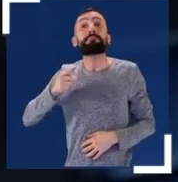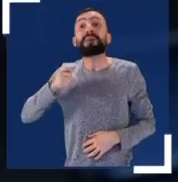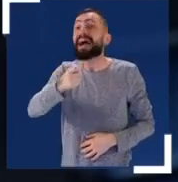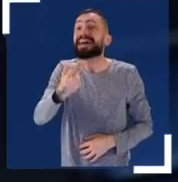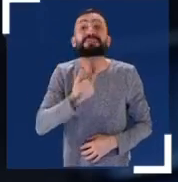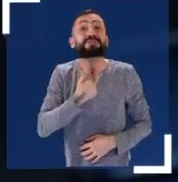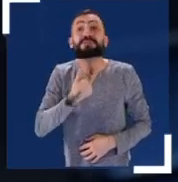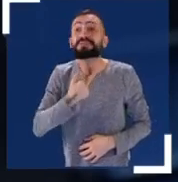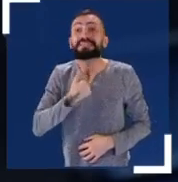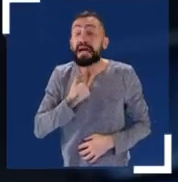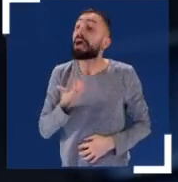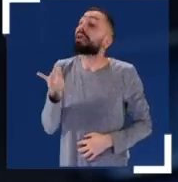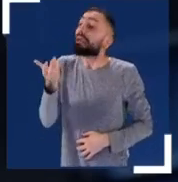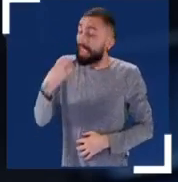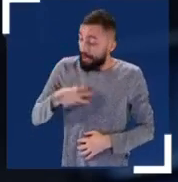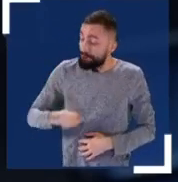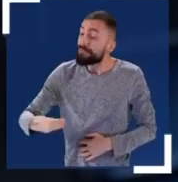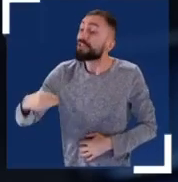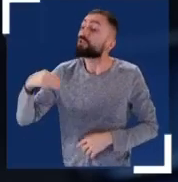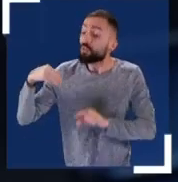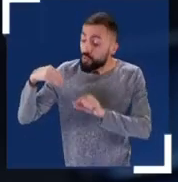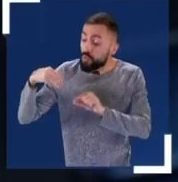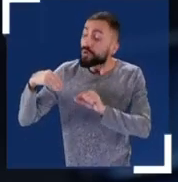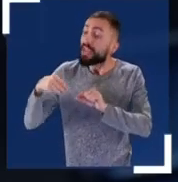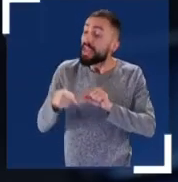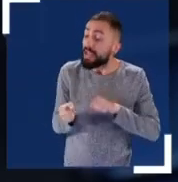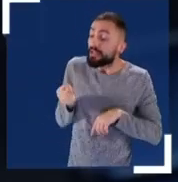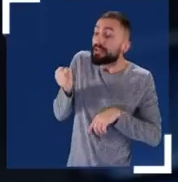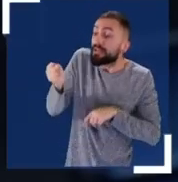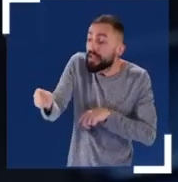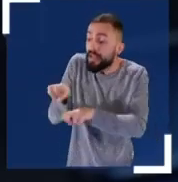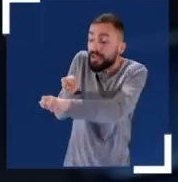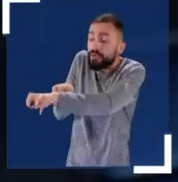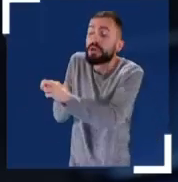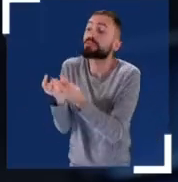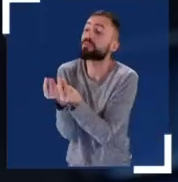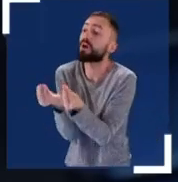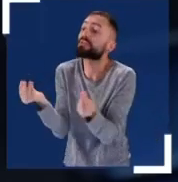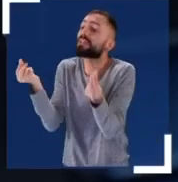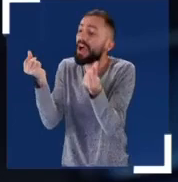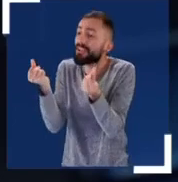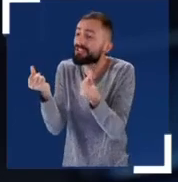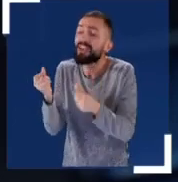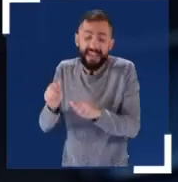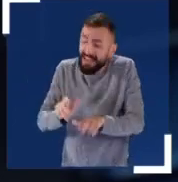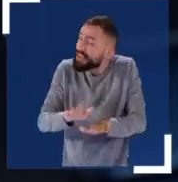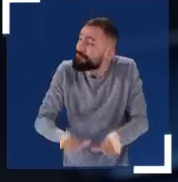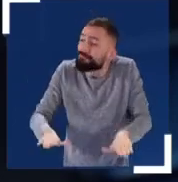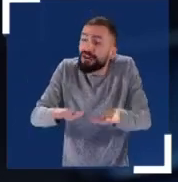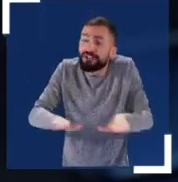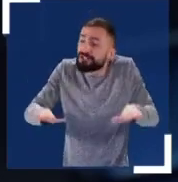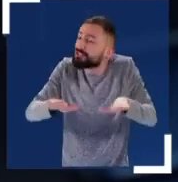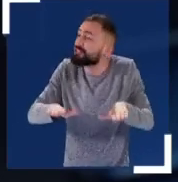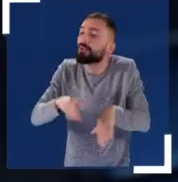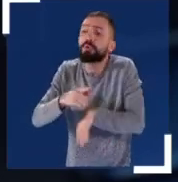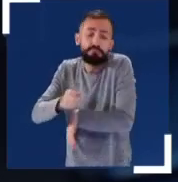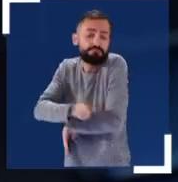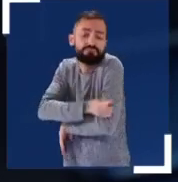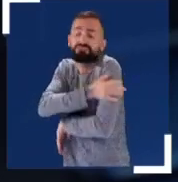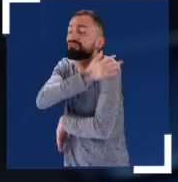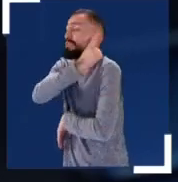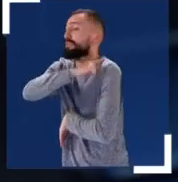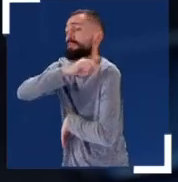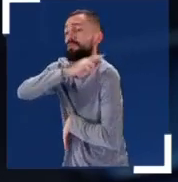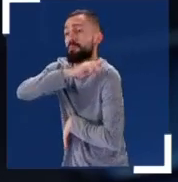que o seu filho, ele tenha uma educação de qualidade, desde a educação infantil até o ensino médio e,